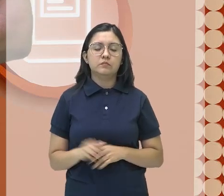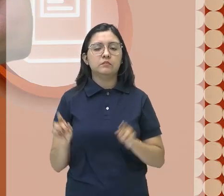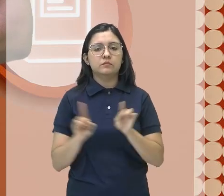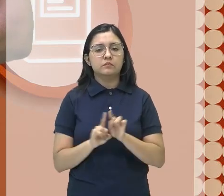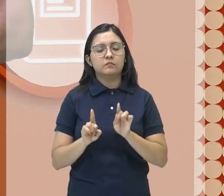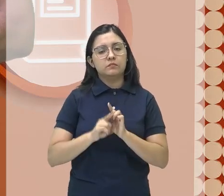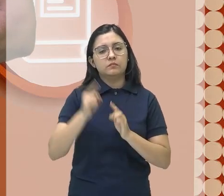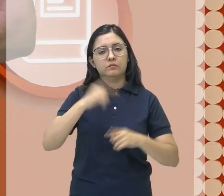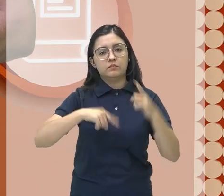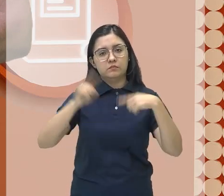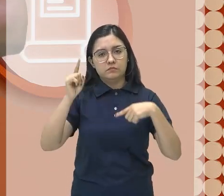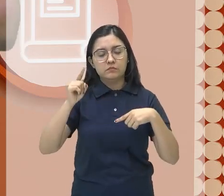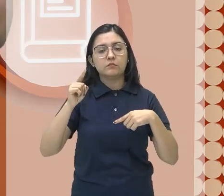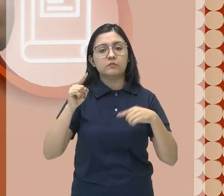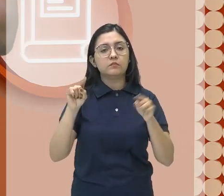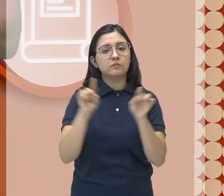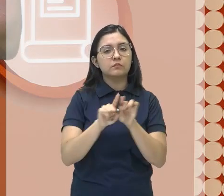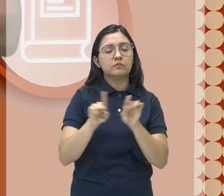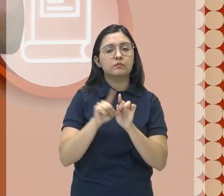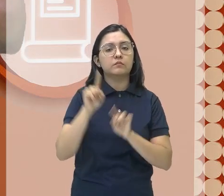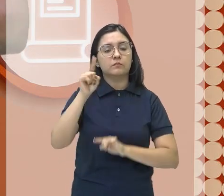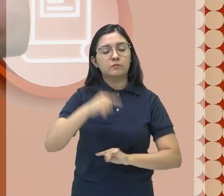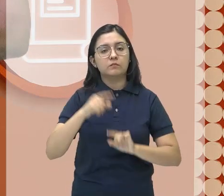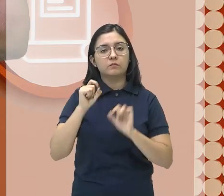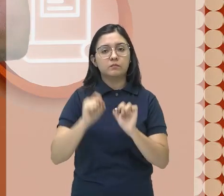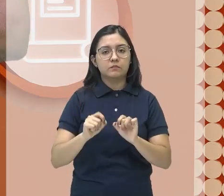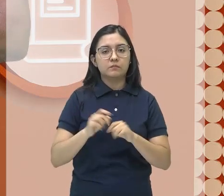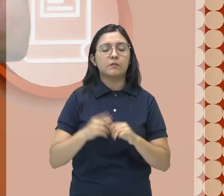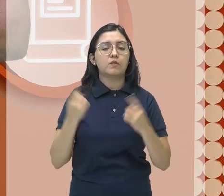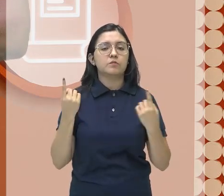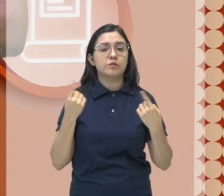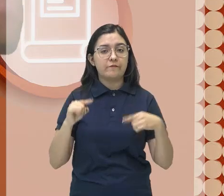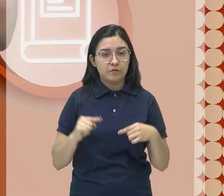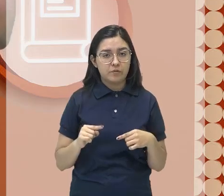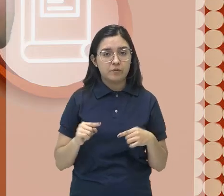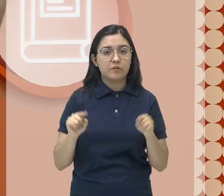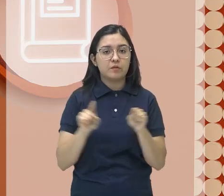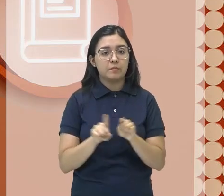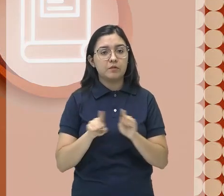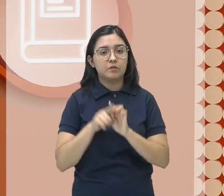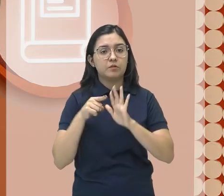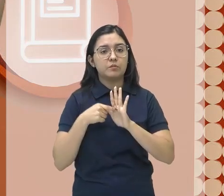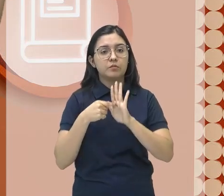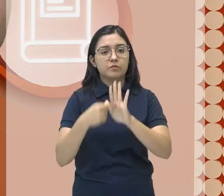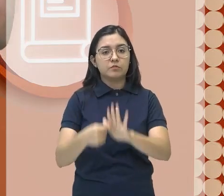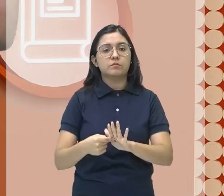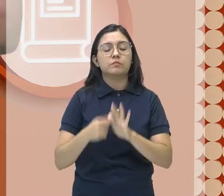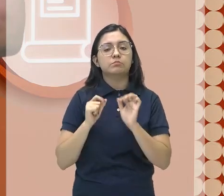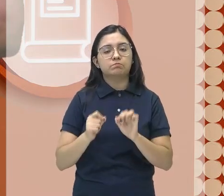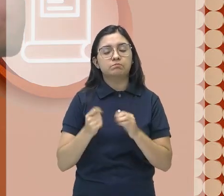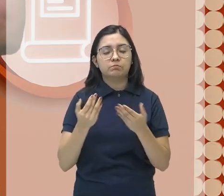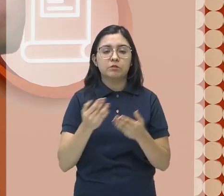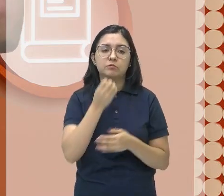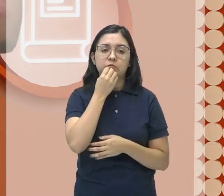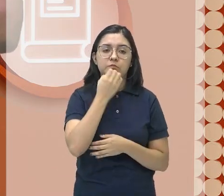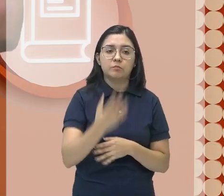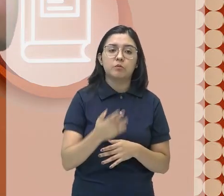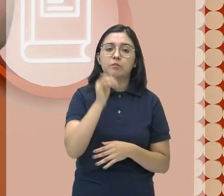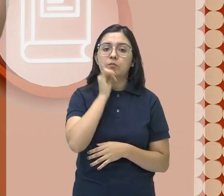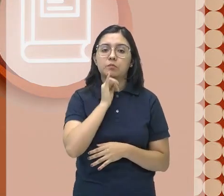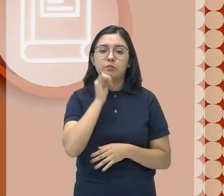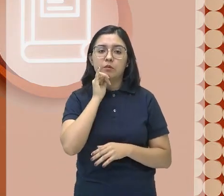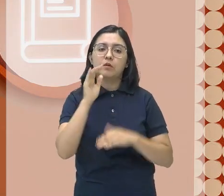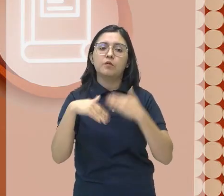progresso, né, também que é um lado já, que é um desafio que nos aponta para algo mais positivo, como a questão